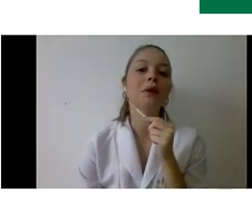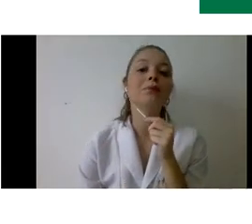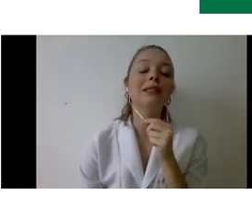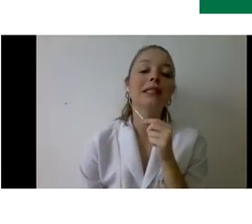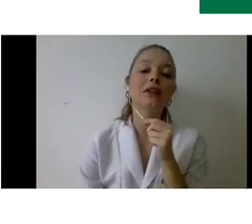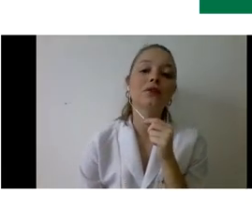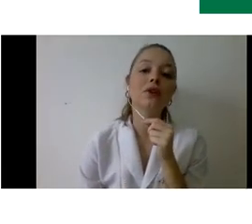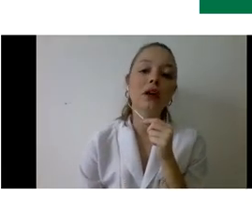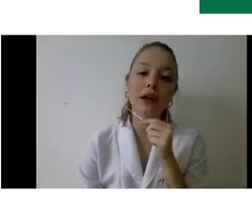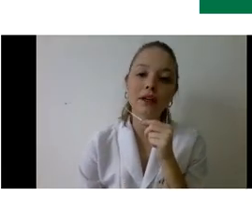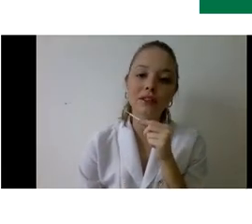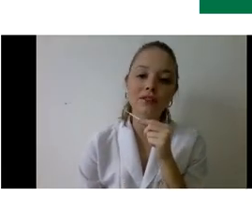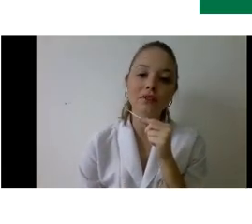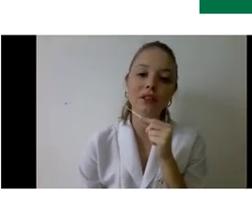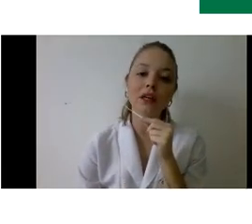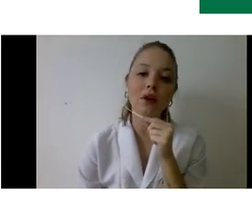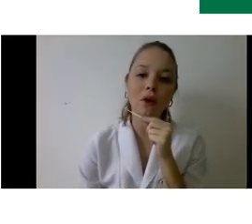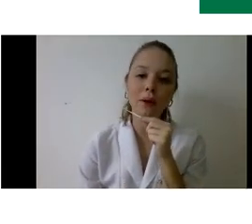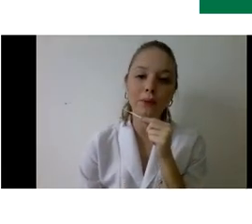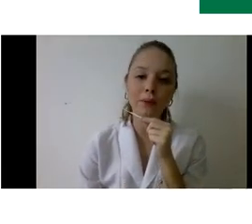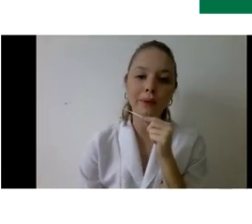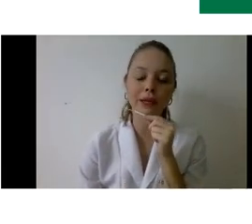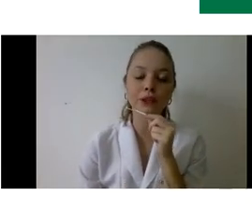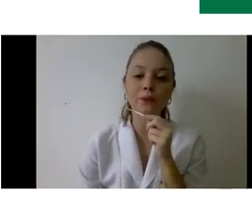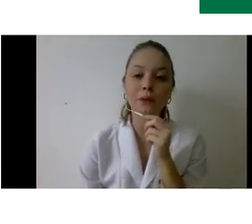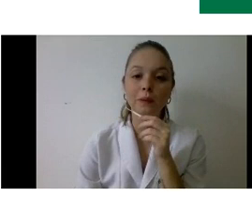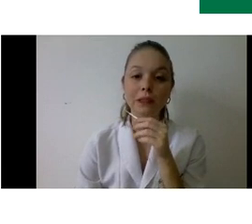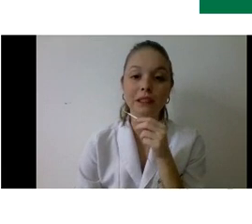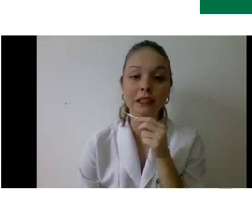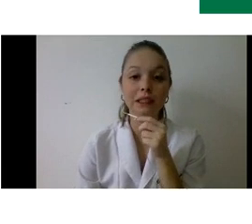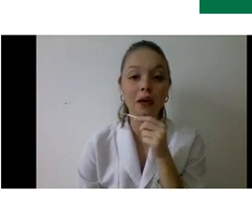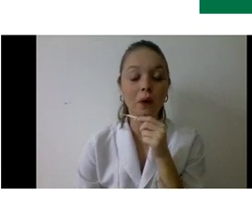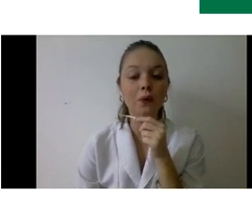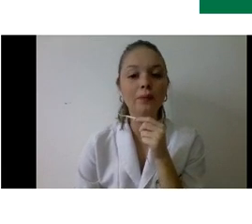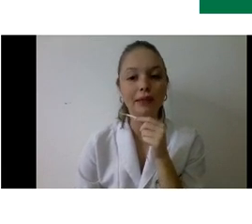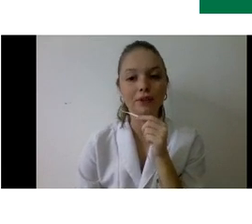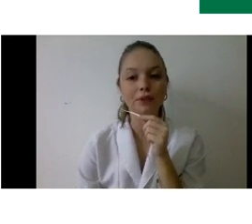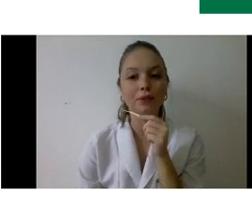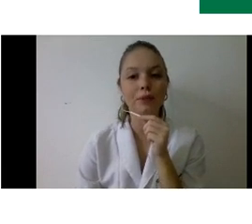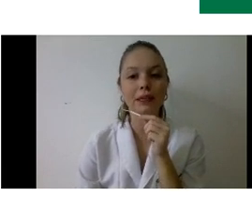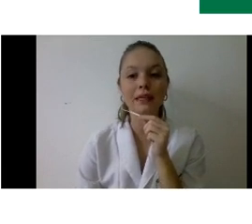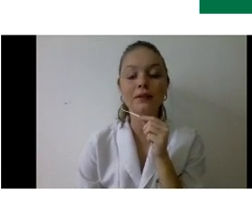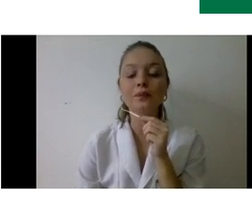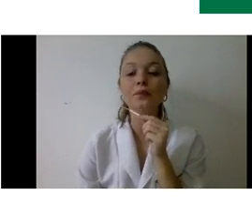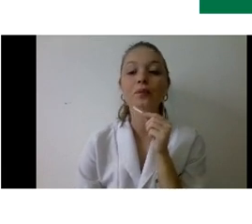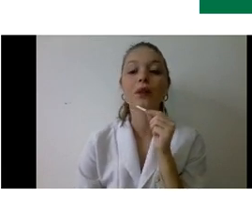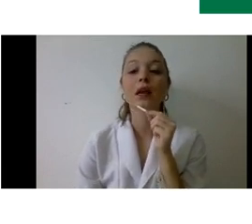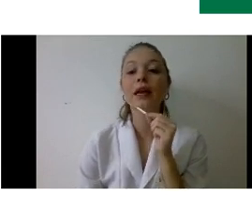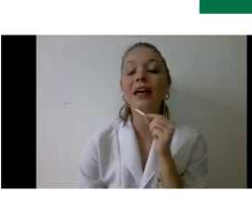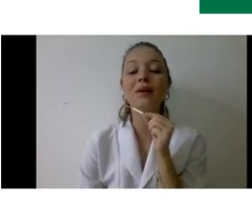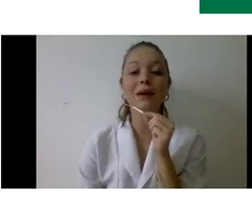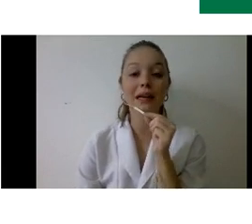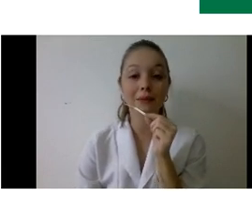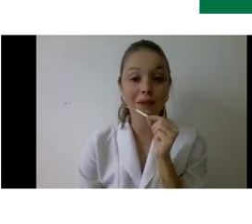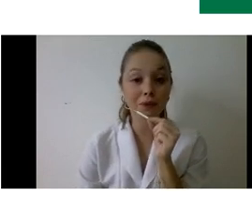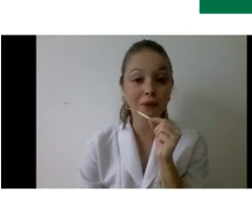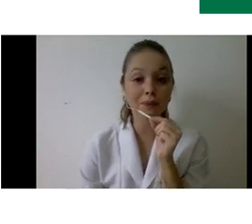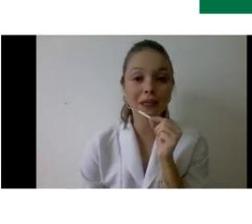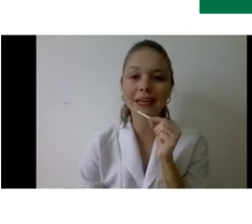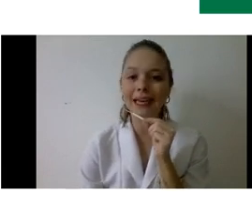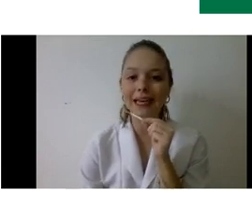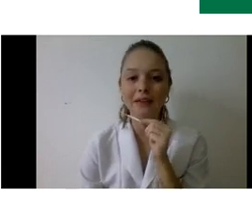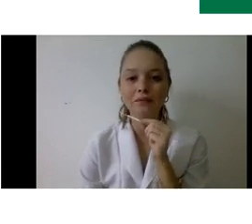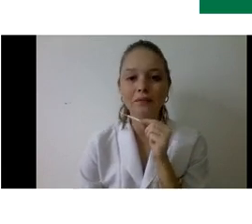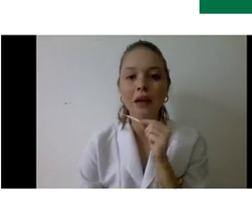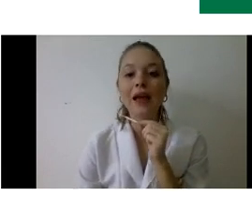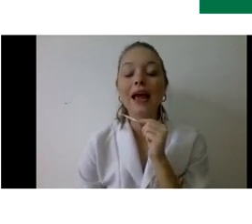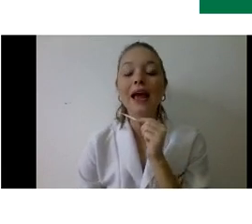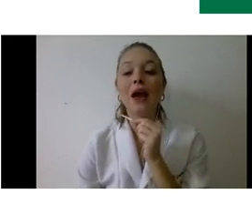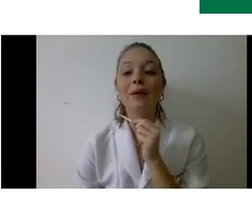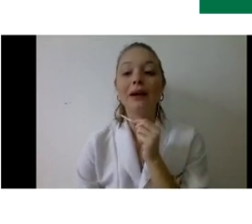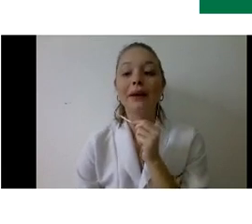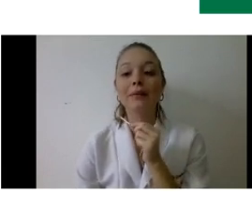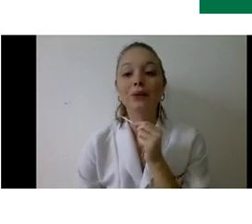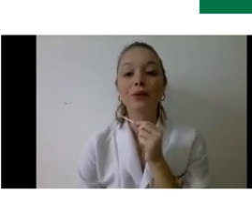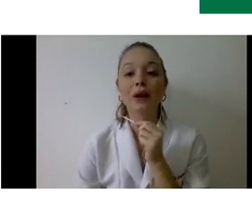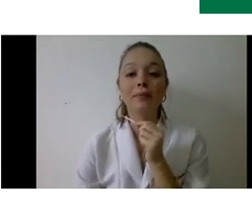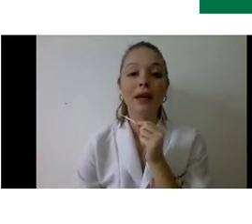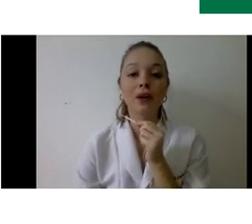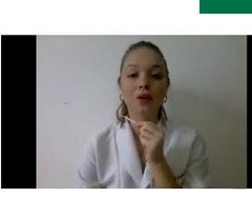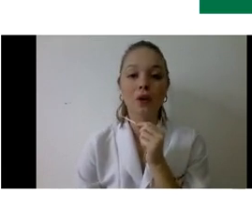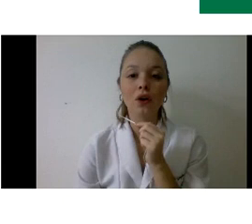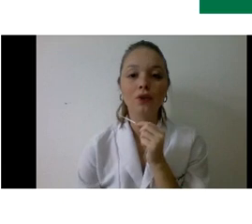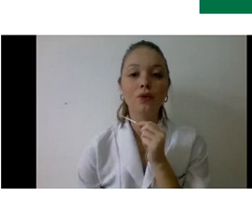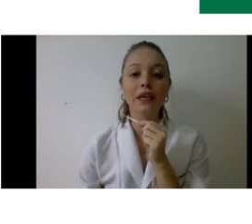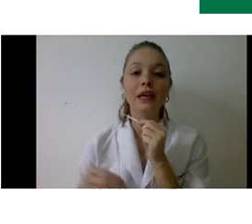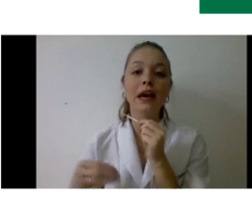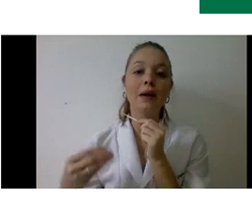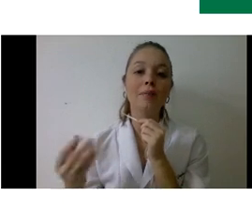bom? Mas se ela for grande, você corre para o médico para poder tratar com o médico, beleza? O que é uma queimadura pequena? É uma